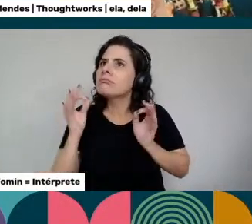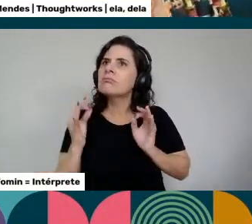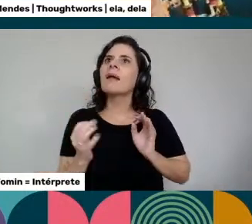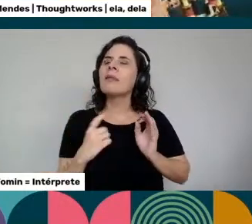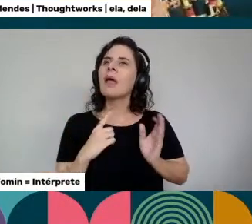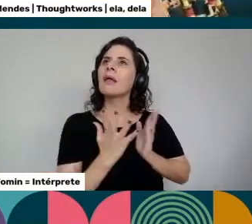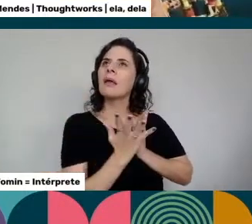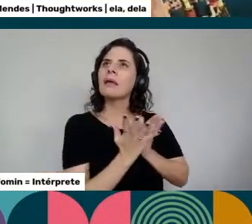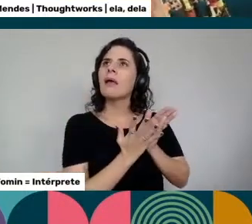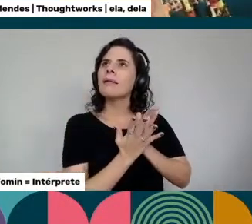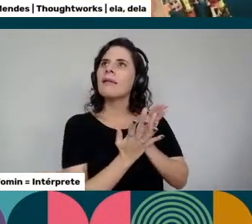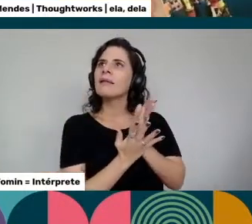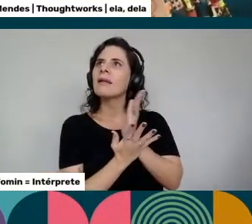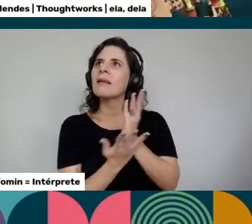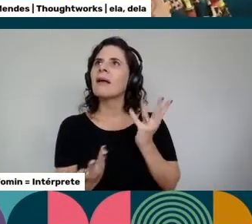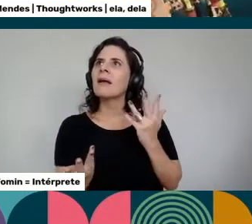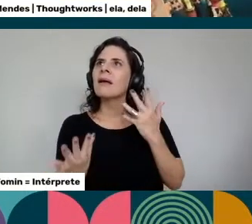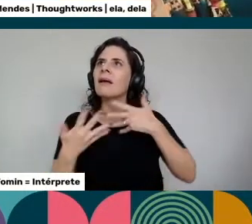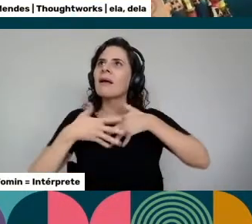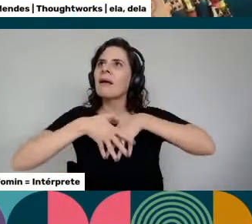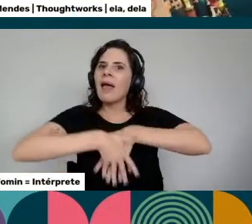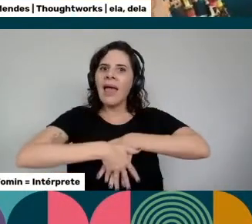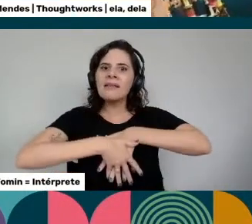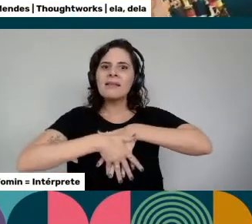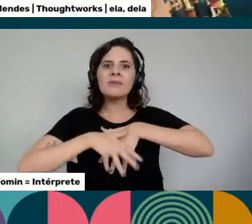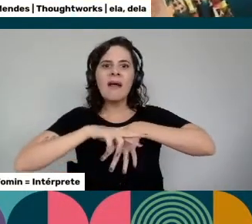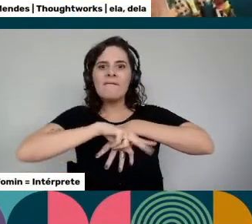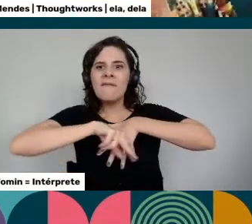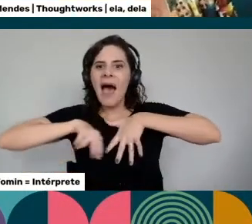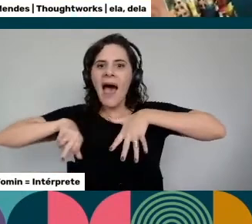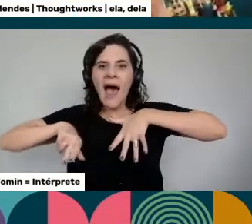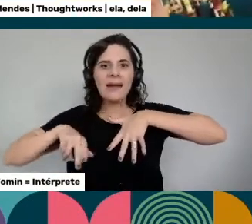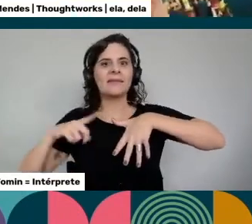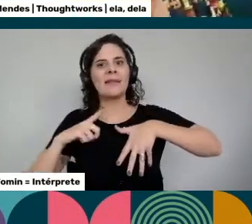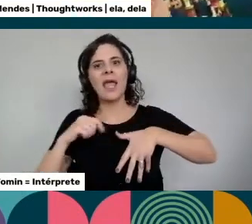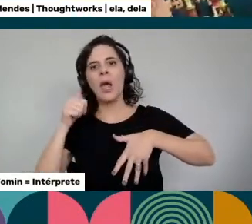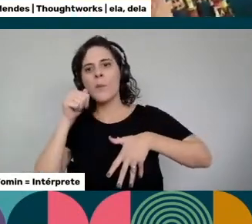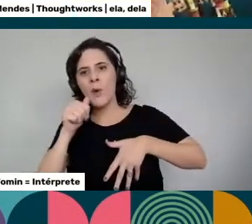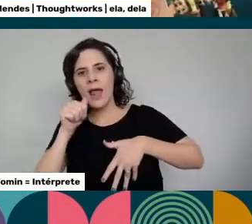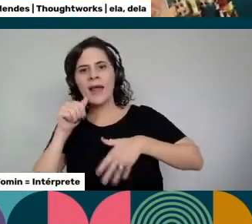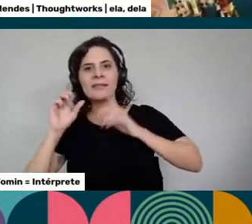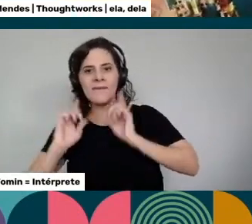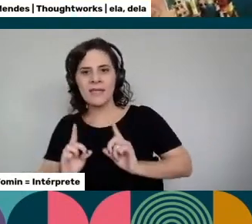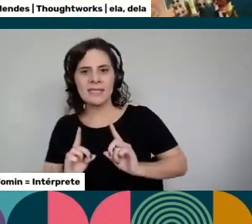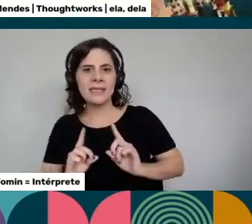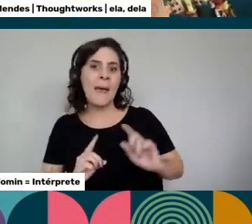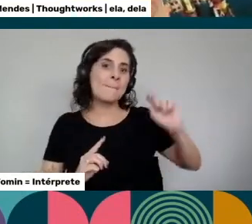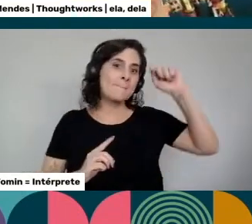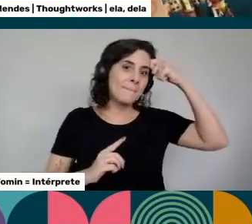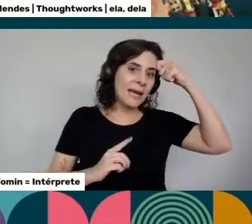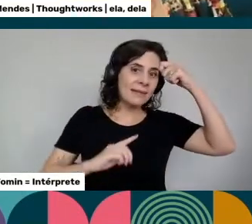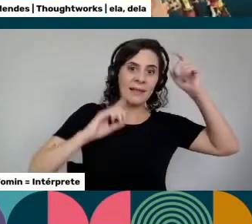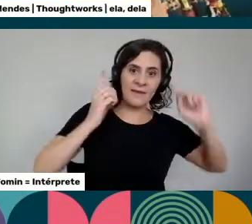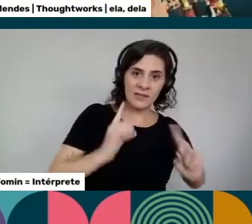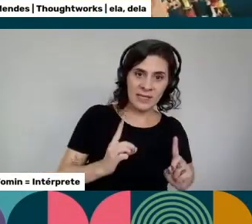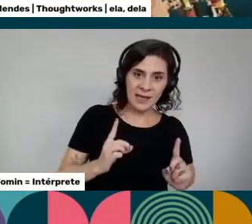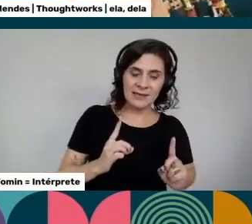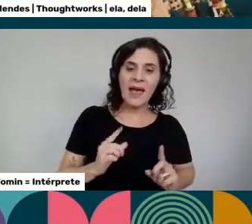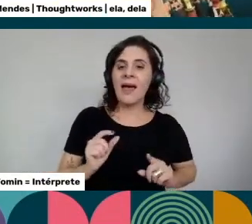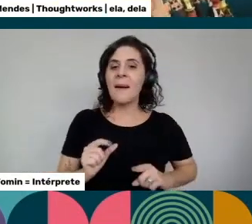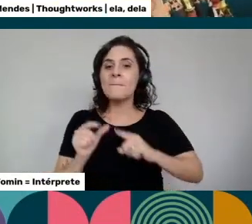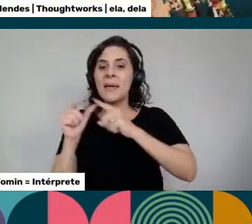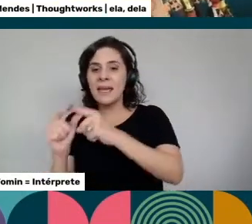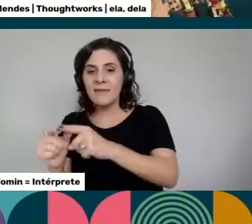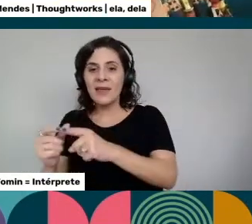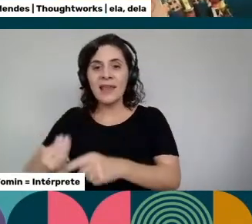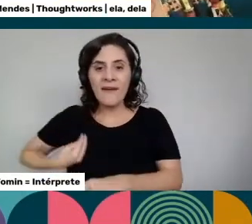deficiência em todos esses projetos, né? Porque existem mulheres com deficiência, pessoas pretas com deficiência, pessoas periféricas com deficiência, e como é